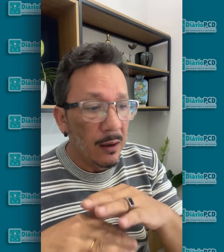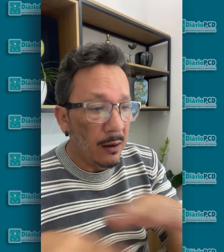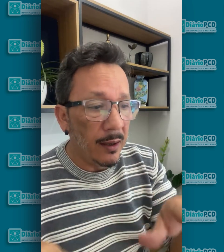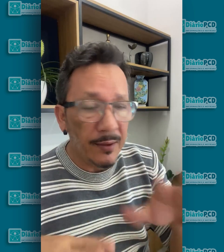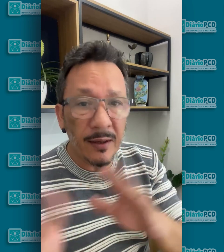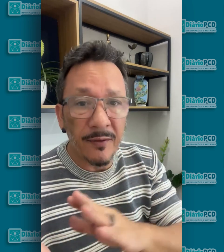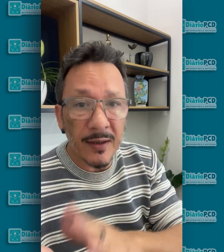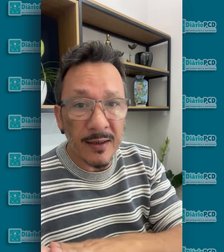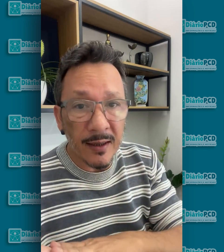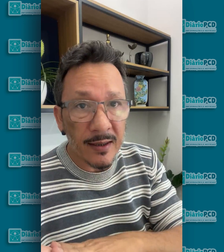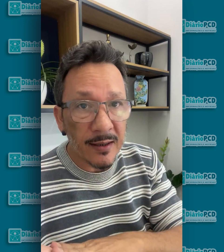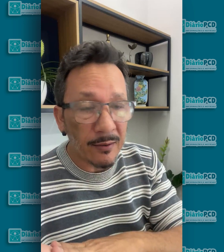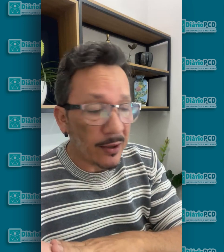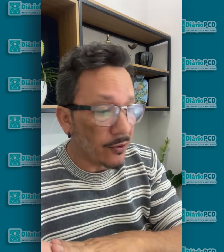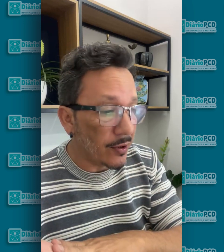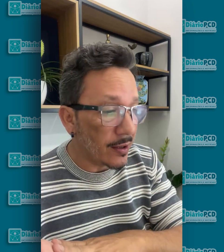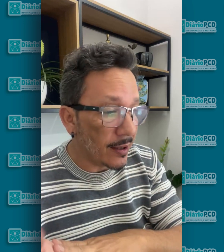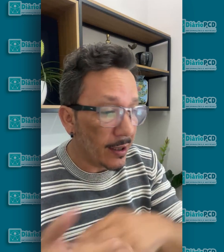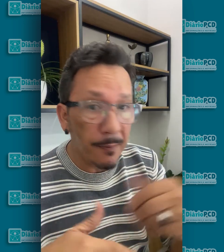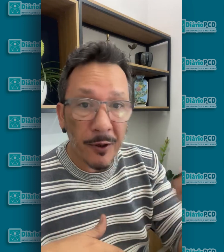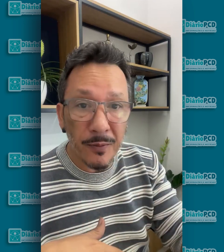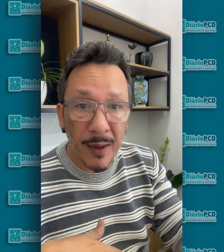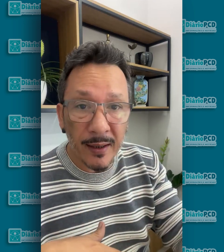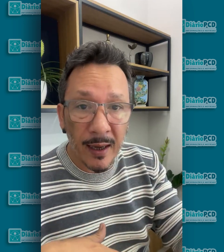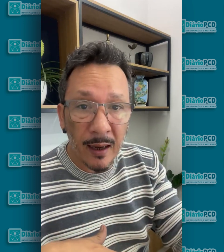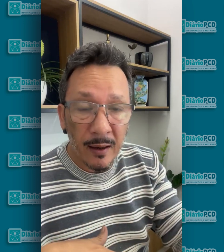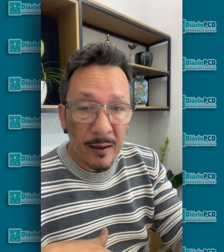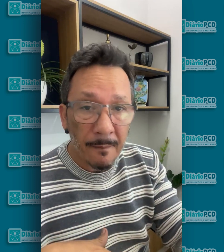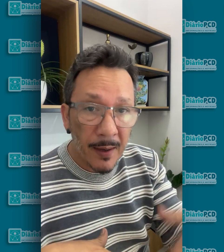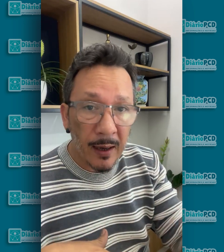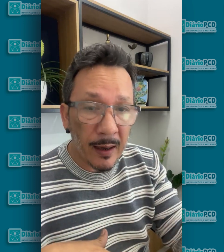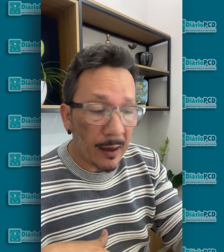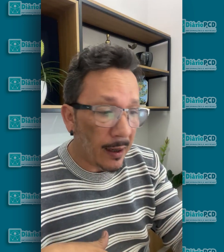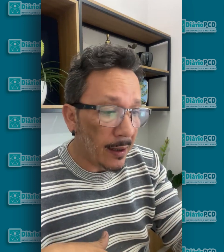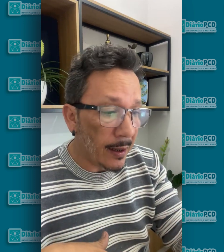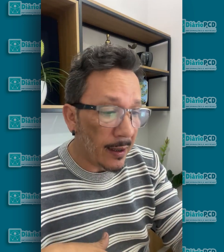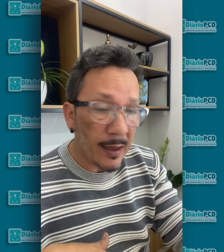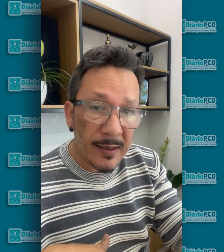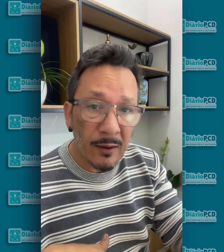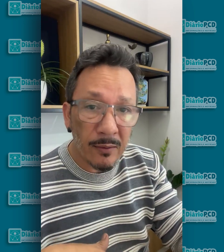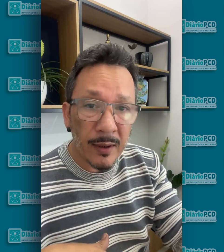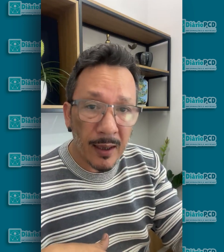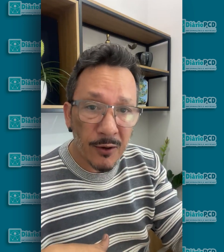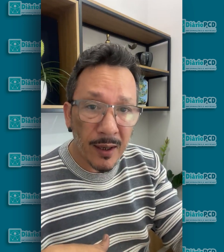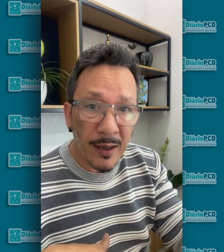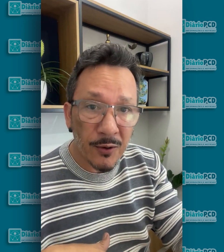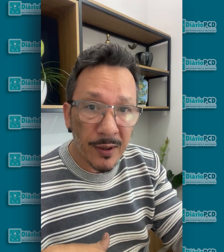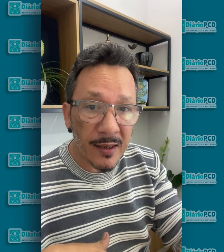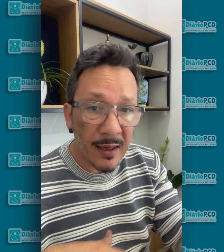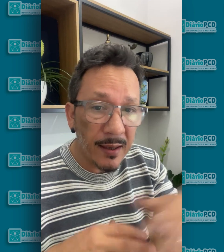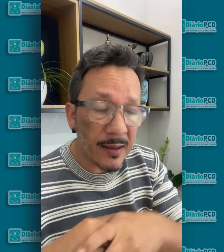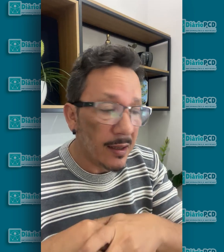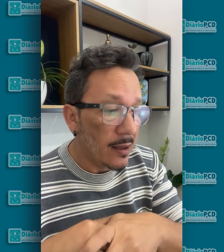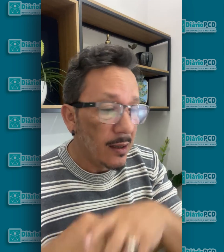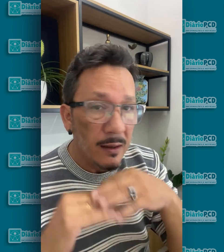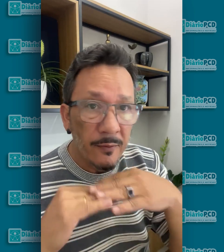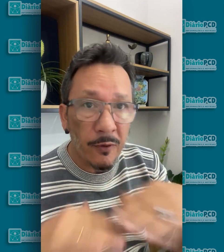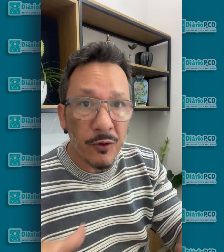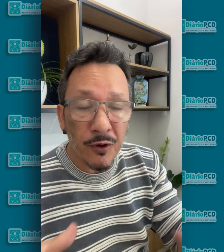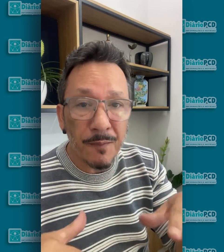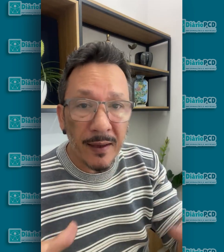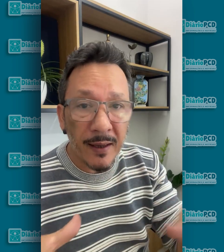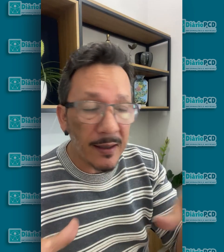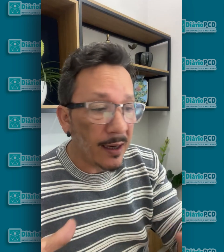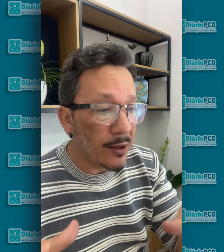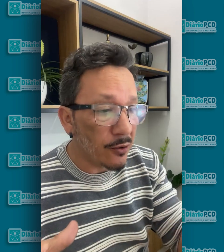CONAD, olha, tendo em vista essa decisão da Justiça aqui, que pode impactar a eleição relacionada às outras cadeiras,